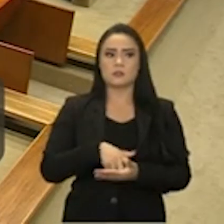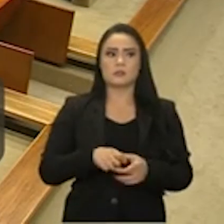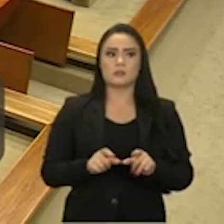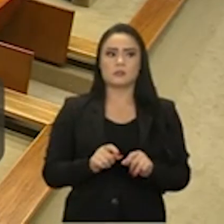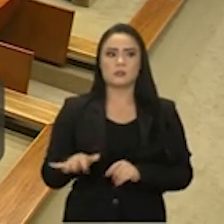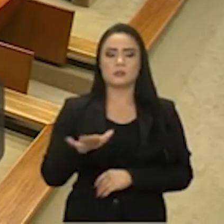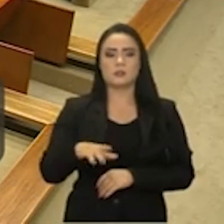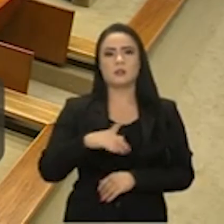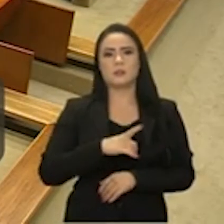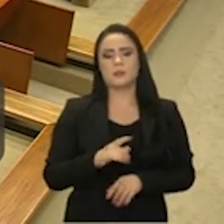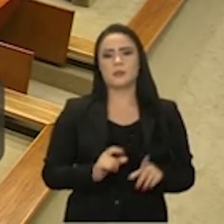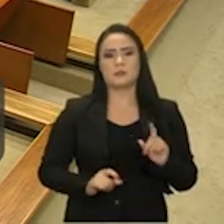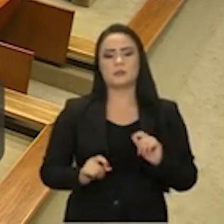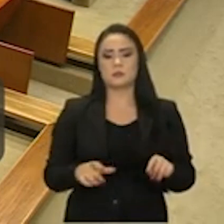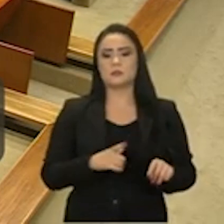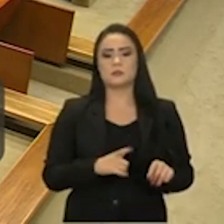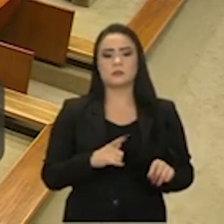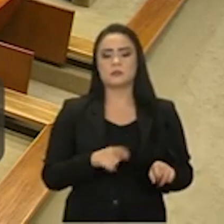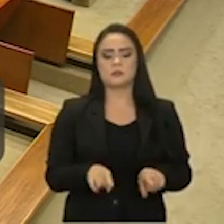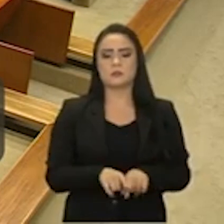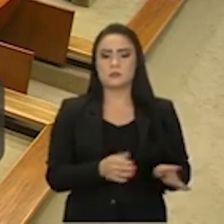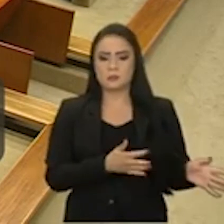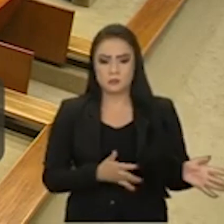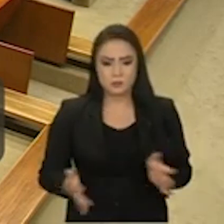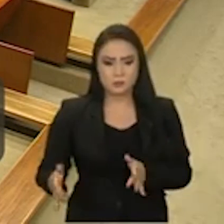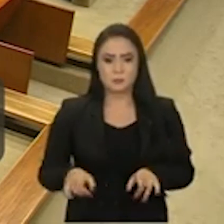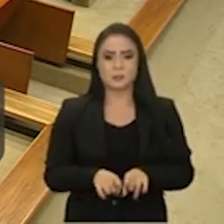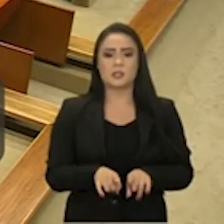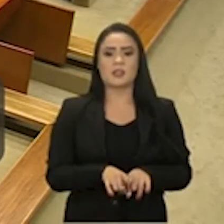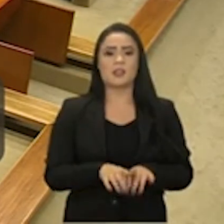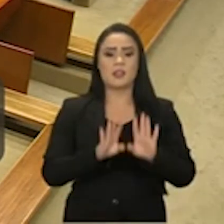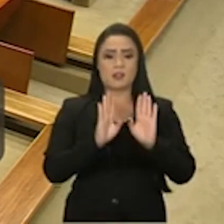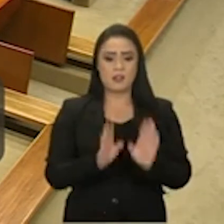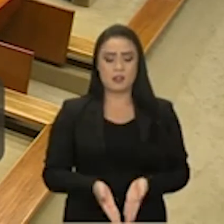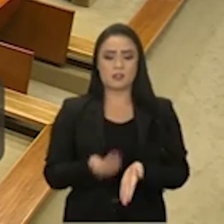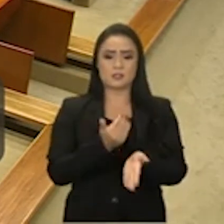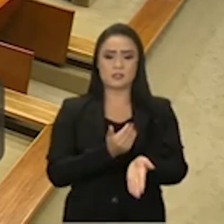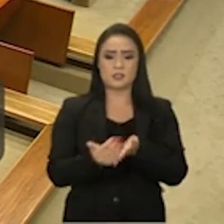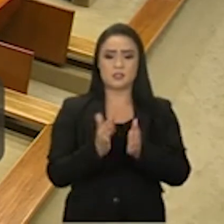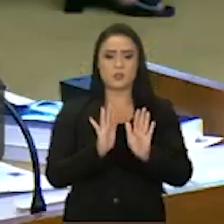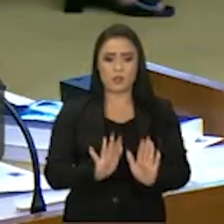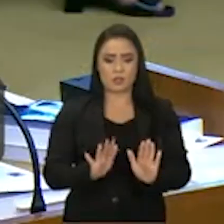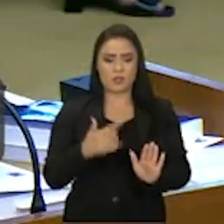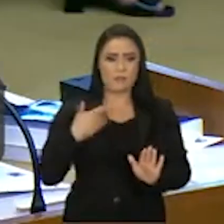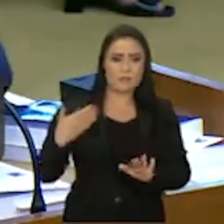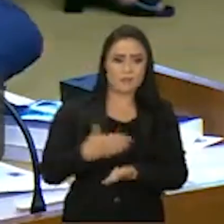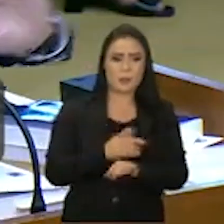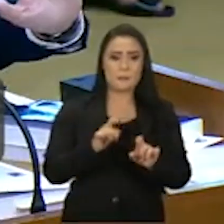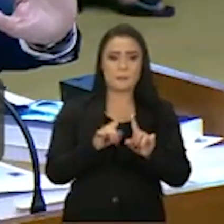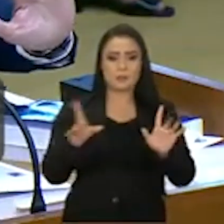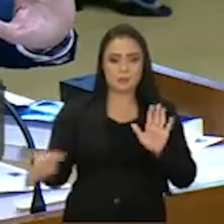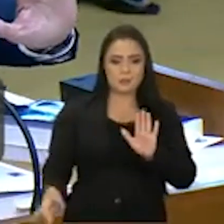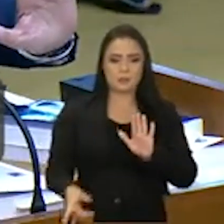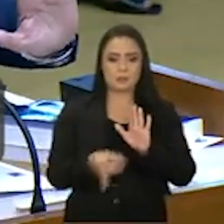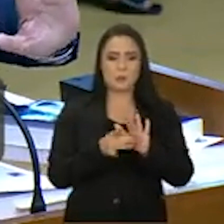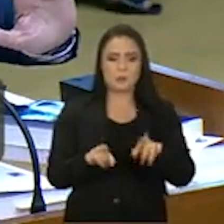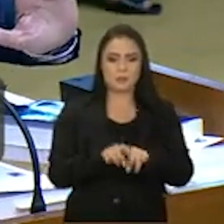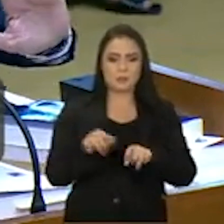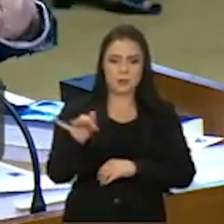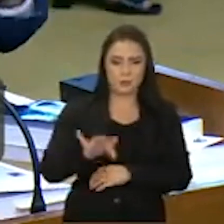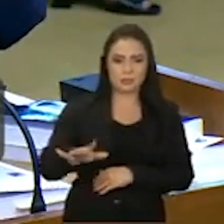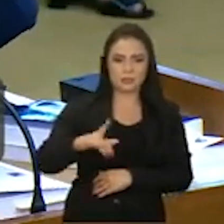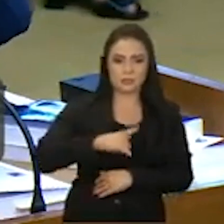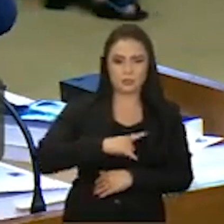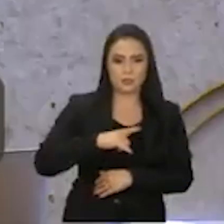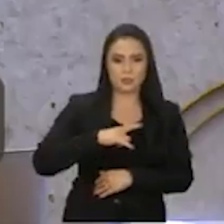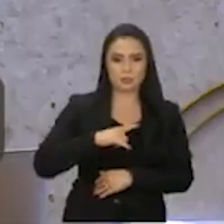tantos anos e está solto. Sim, então, por erro judiciário, bom, na minha visão. Até o ministro Gilmar acha que houve erro aqui. Agora, faticamente, a possibilidade sempre existe.